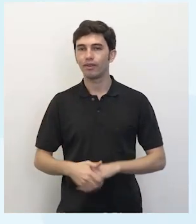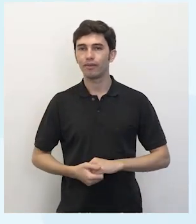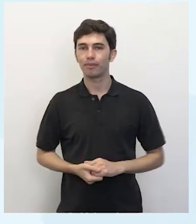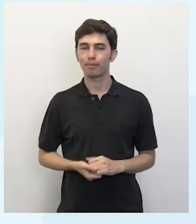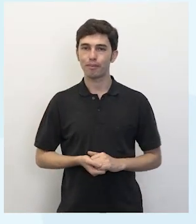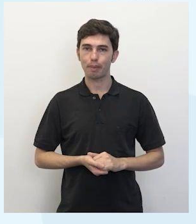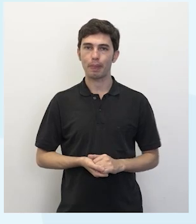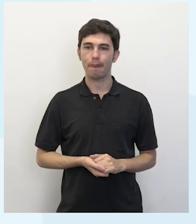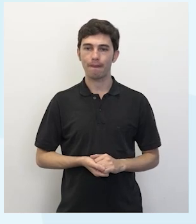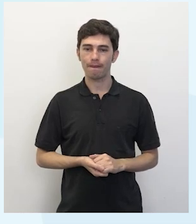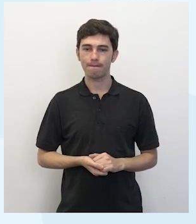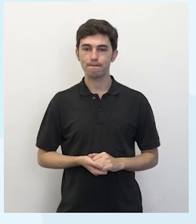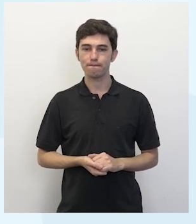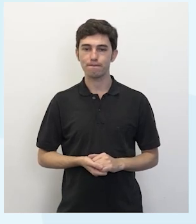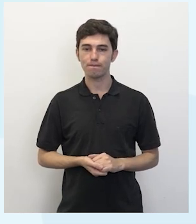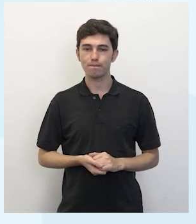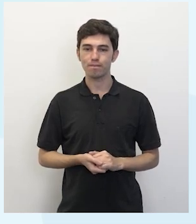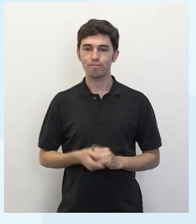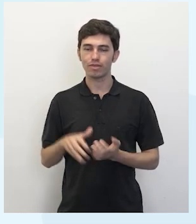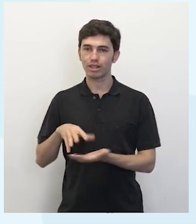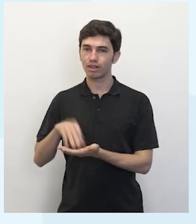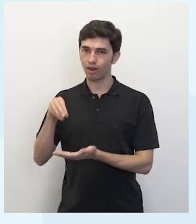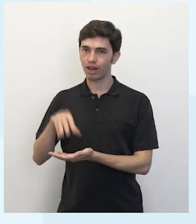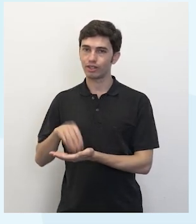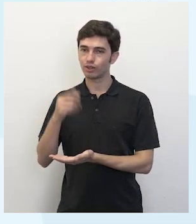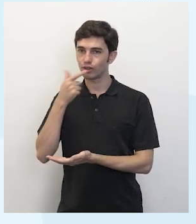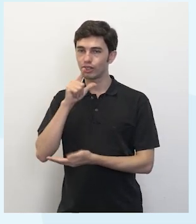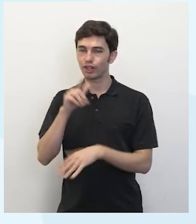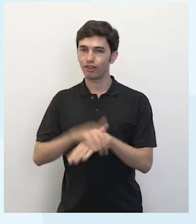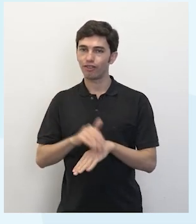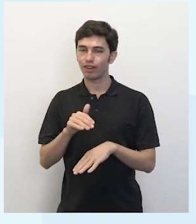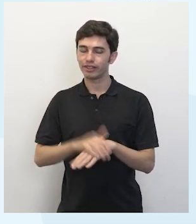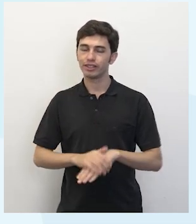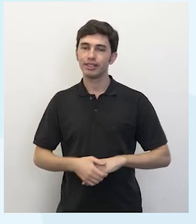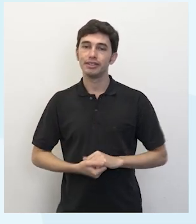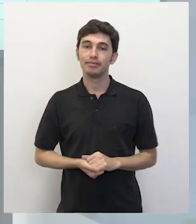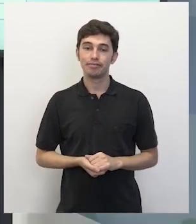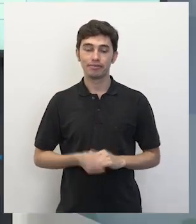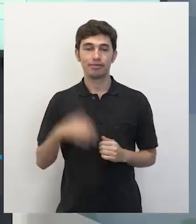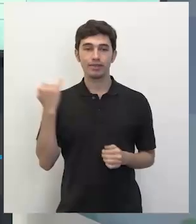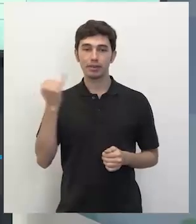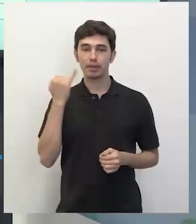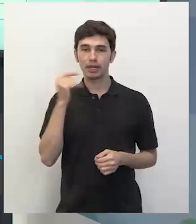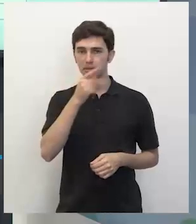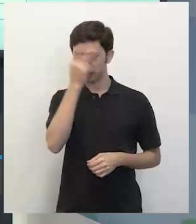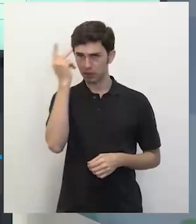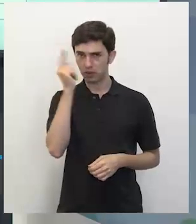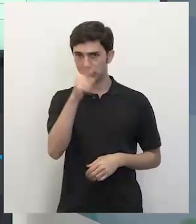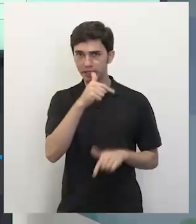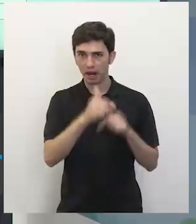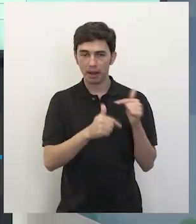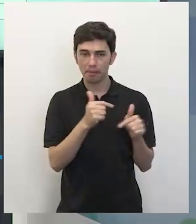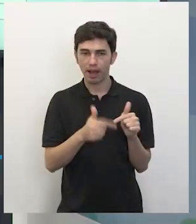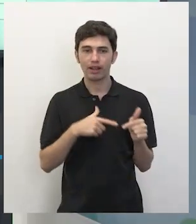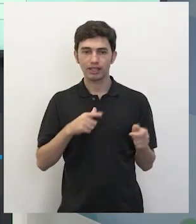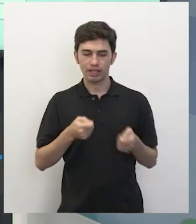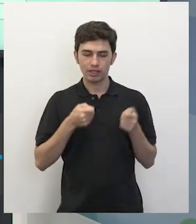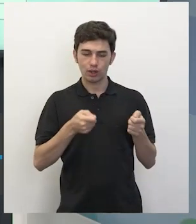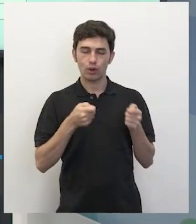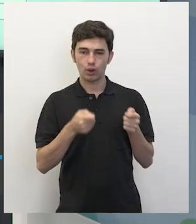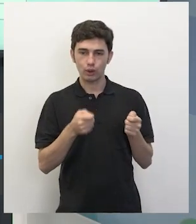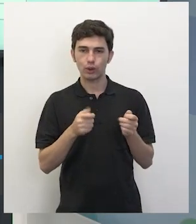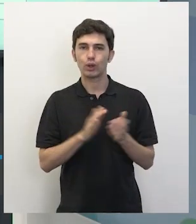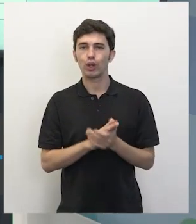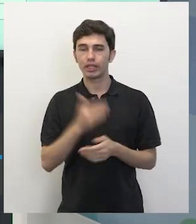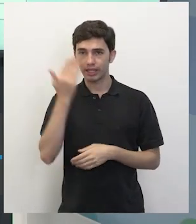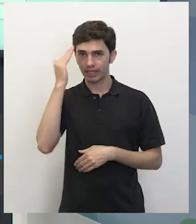340 salgadinhos produzidos com 4 kg de farinha. Importante para quem trabalha com isso, né, ter esse controle, ter